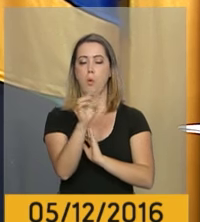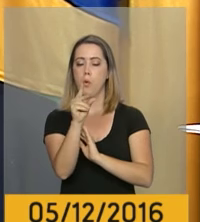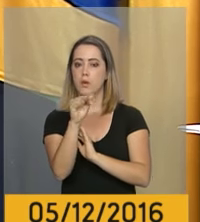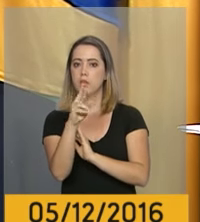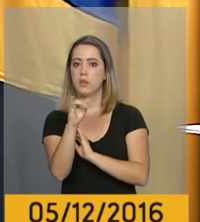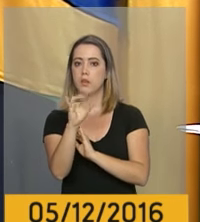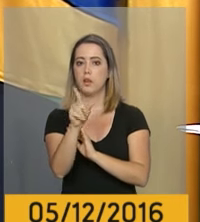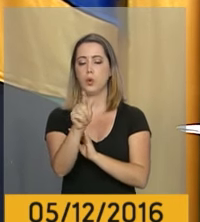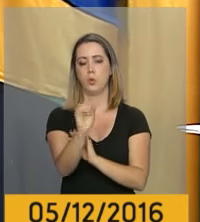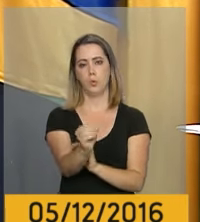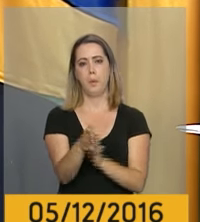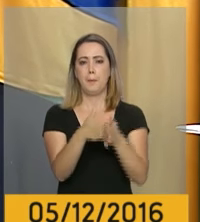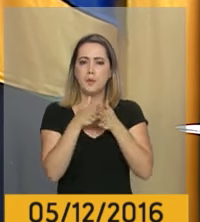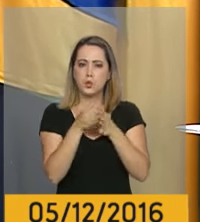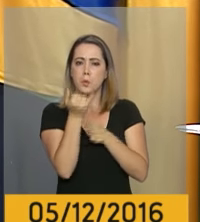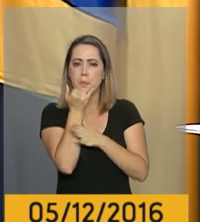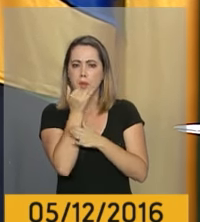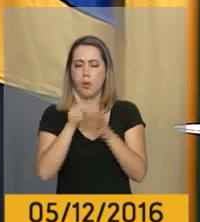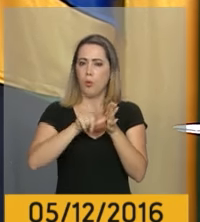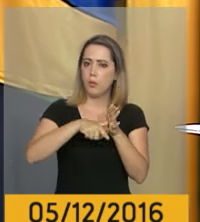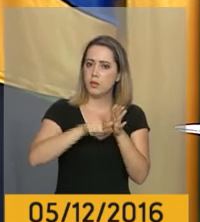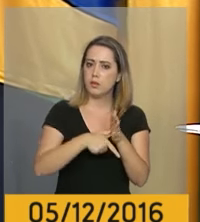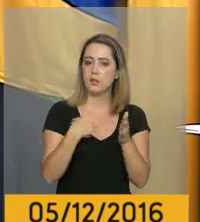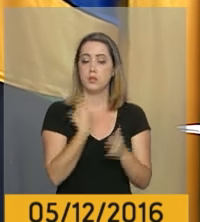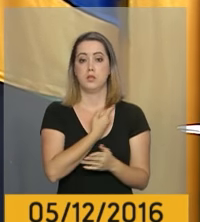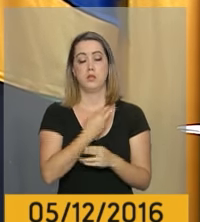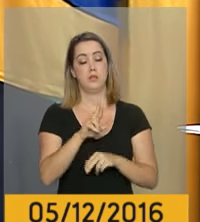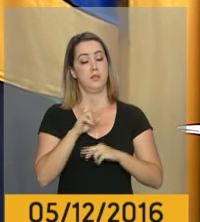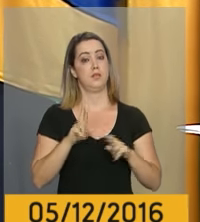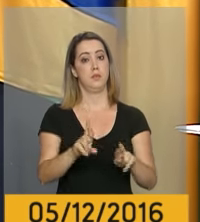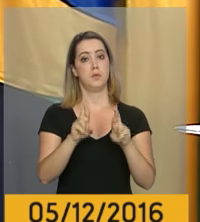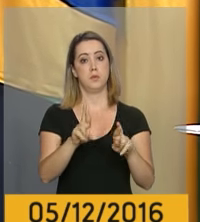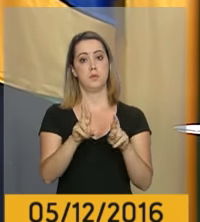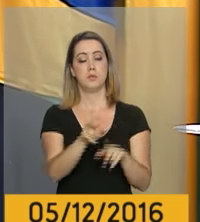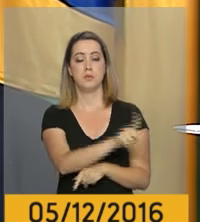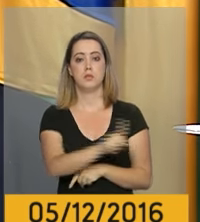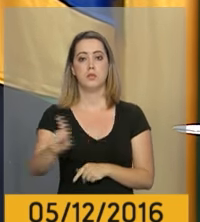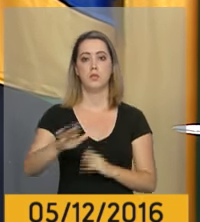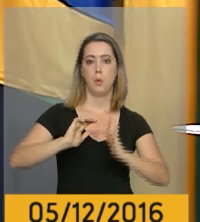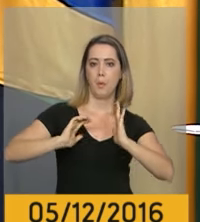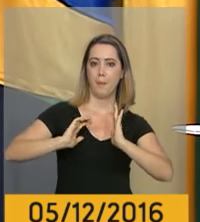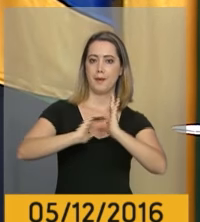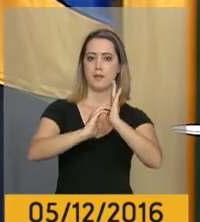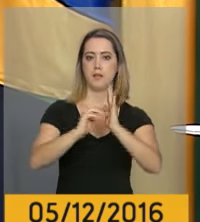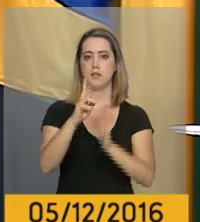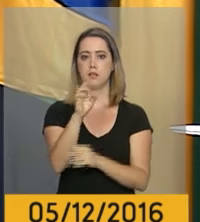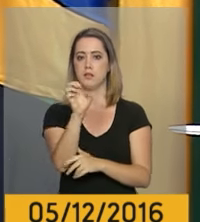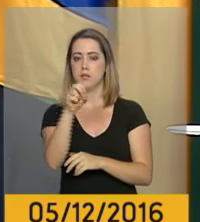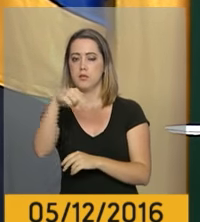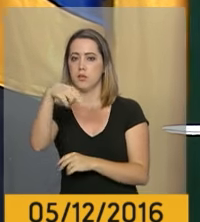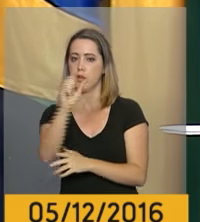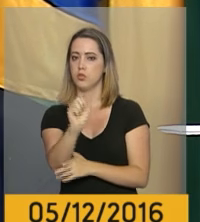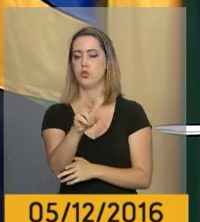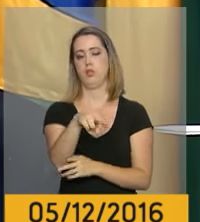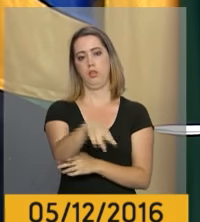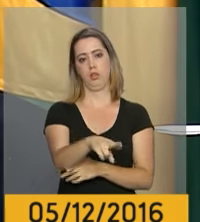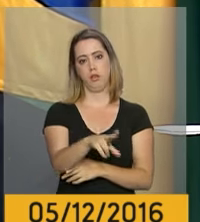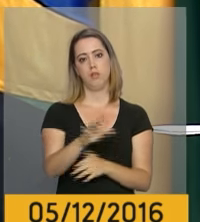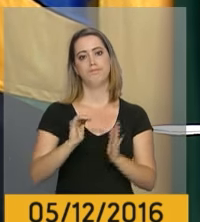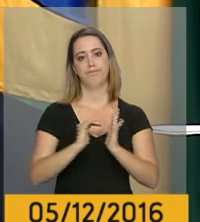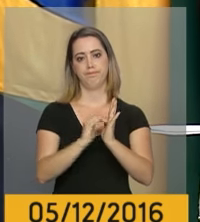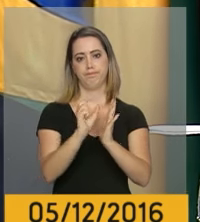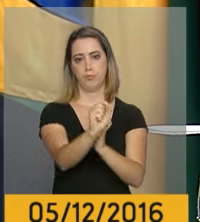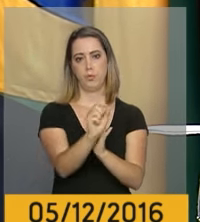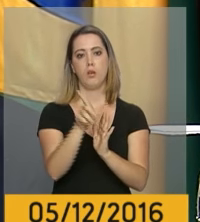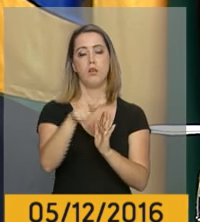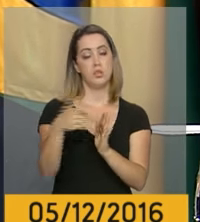Eh, pedir desculpas pelo atraso. Estávamos esperando aí no presidente Renan, que logo chegará, de modo que estará conosco logo mais, né?